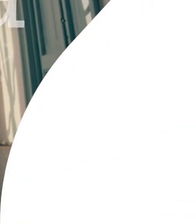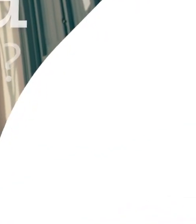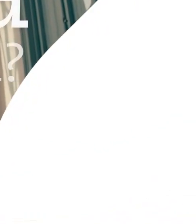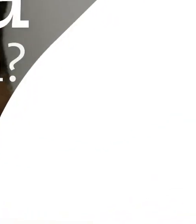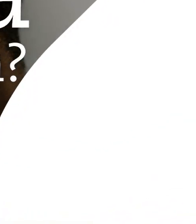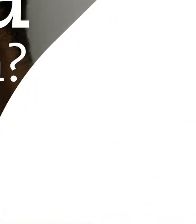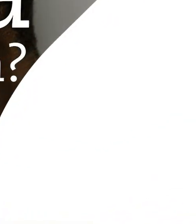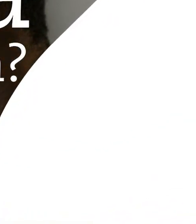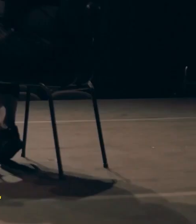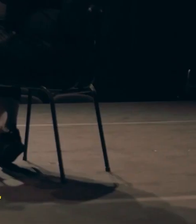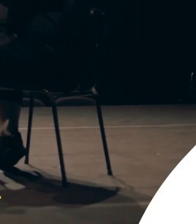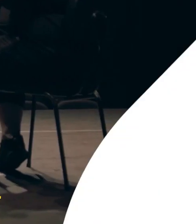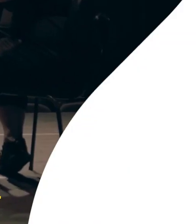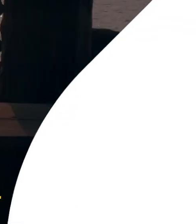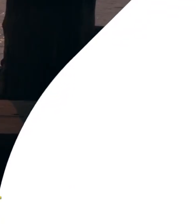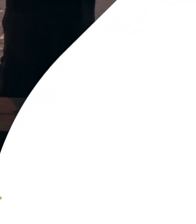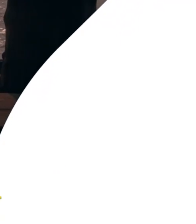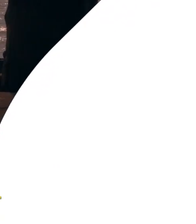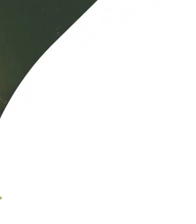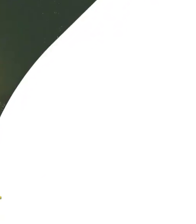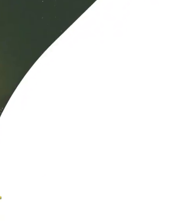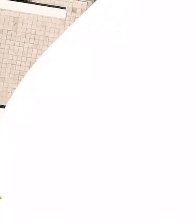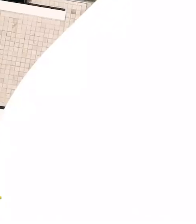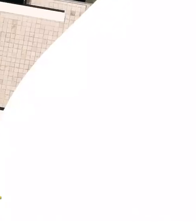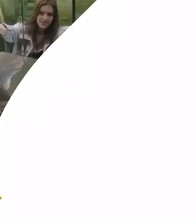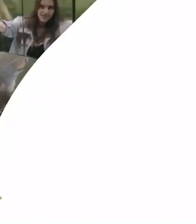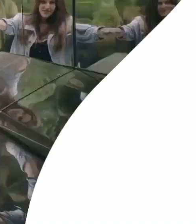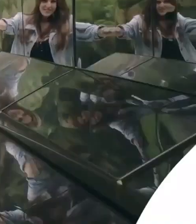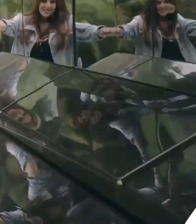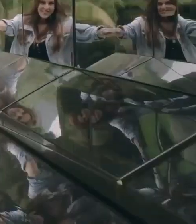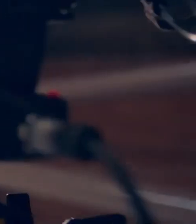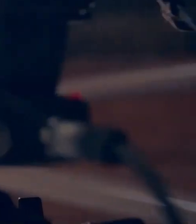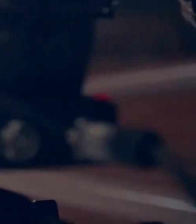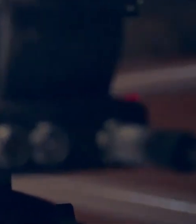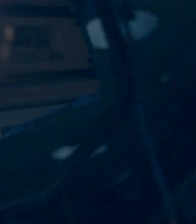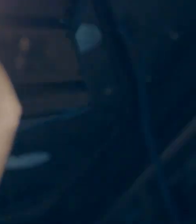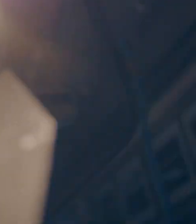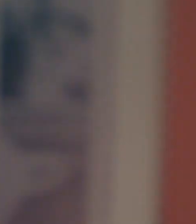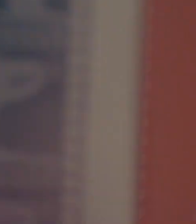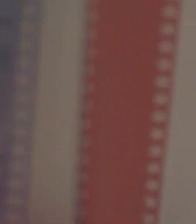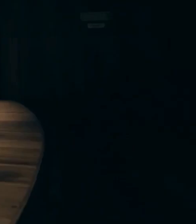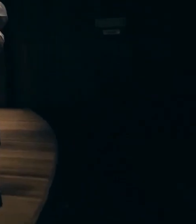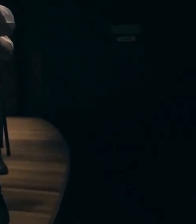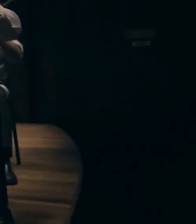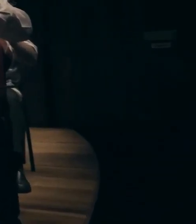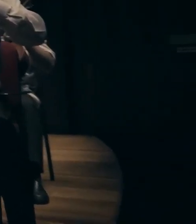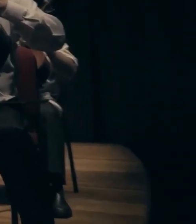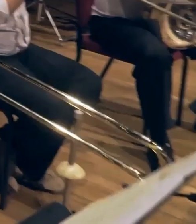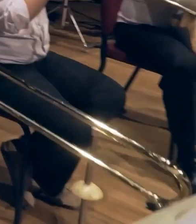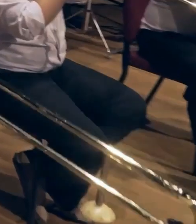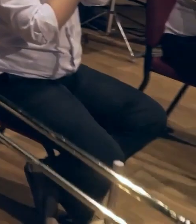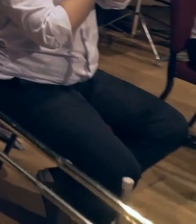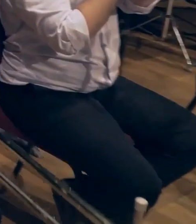Onde está a cultura? A cultura está em todos os cantos do Brasil. O vídeo do Instituto Cultural Vale mostra